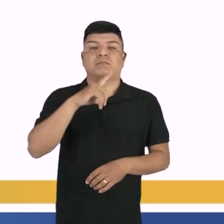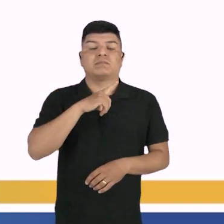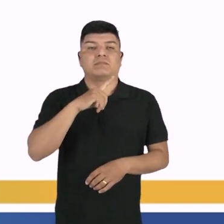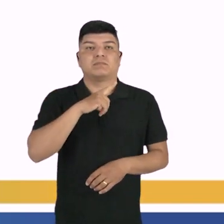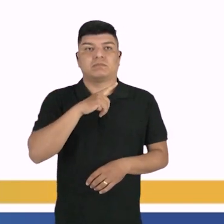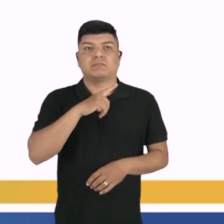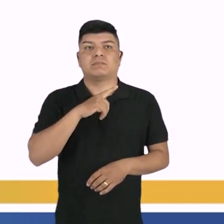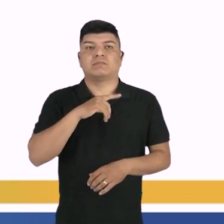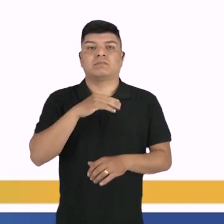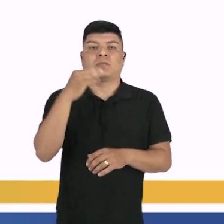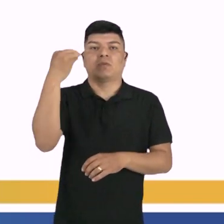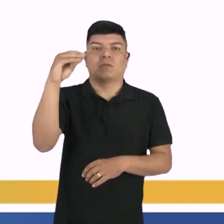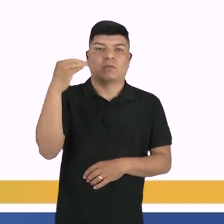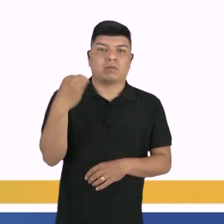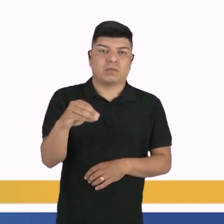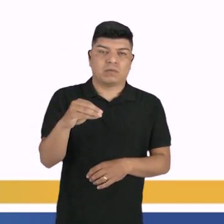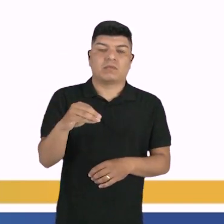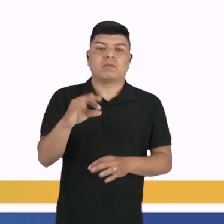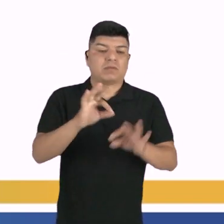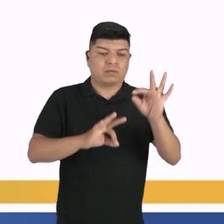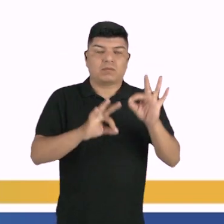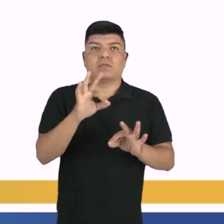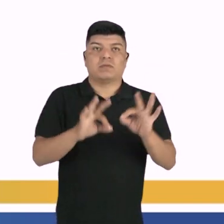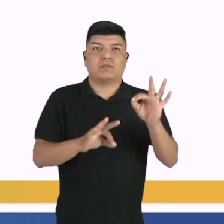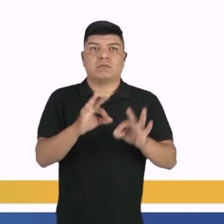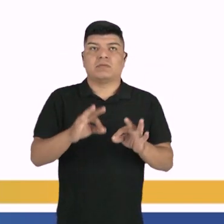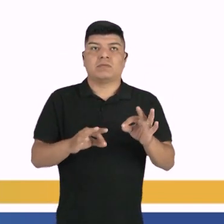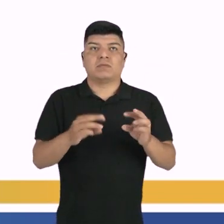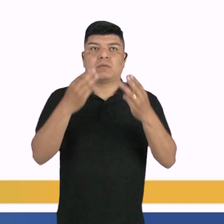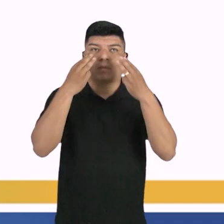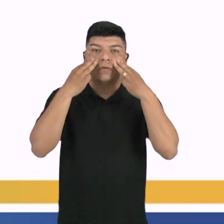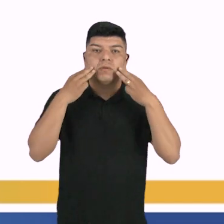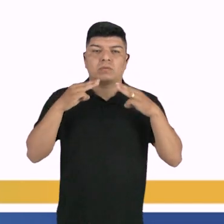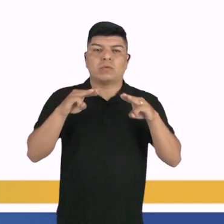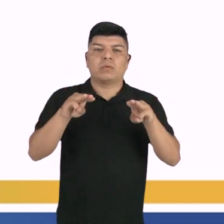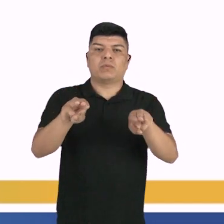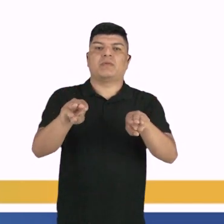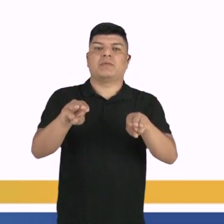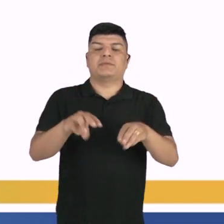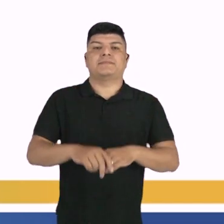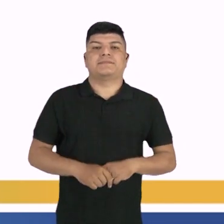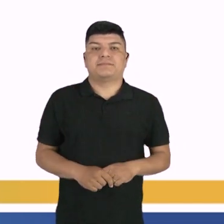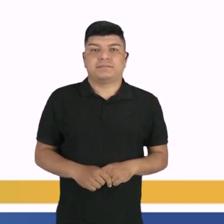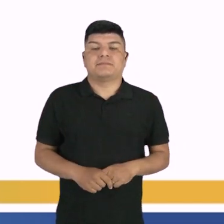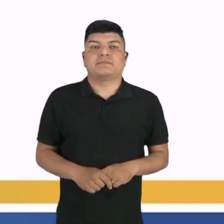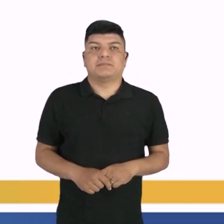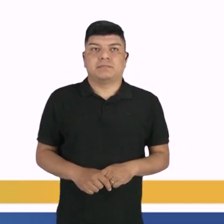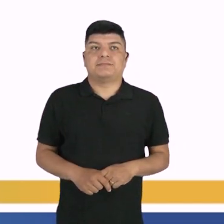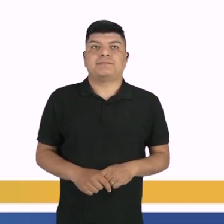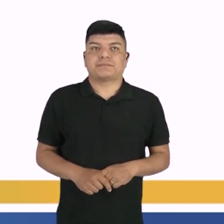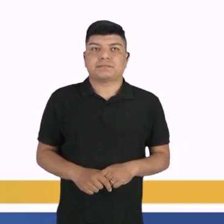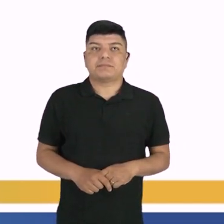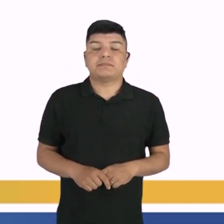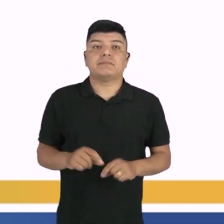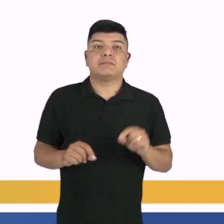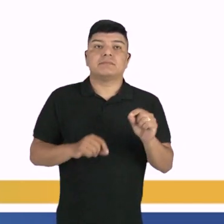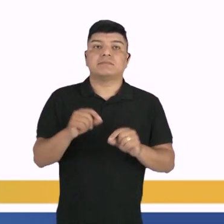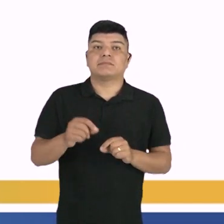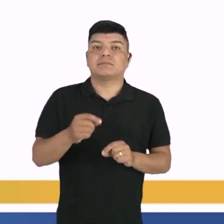maior publicação elaborada por Nicolau Maquiavel, que foi justamente a obra